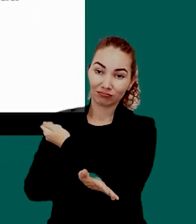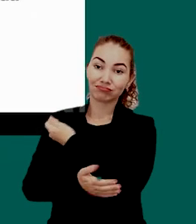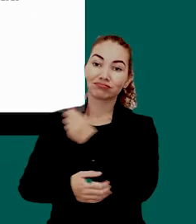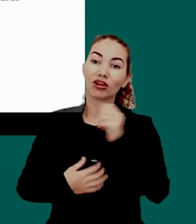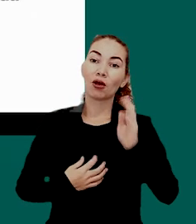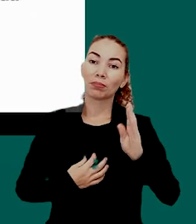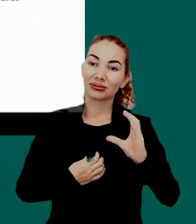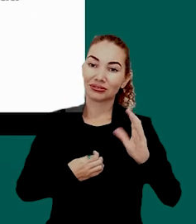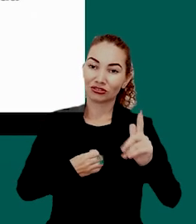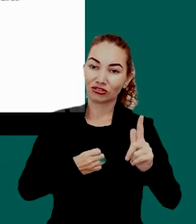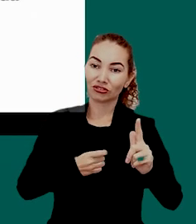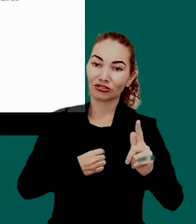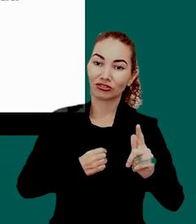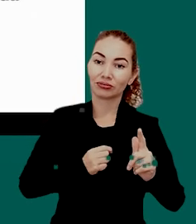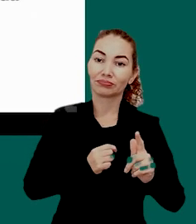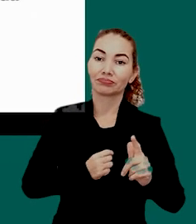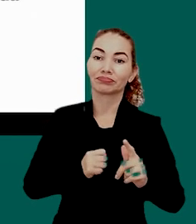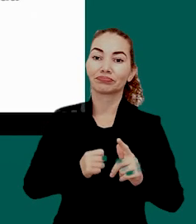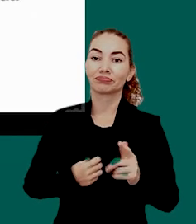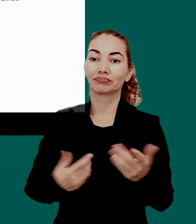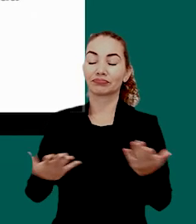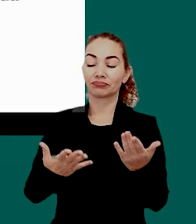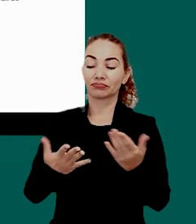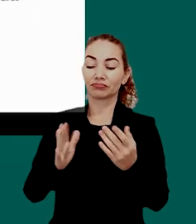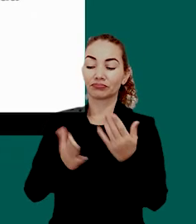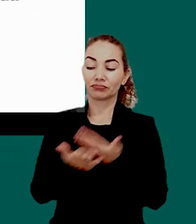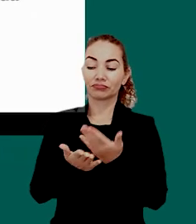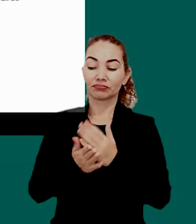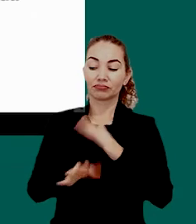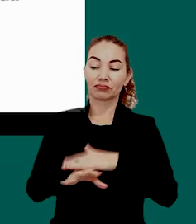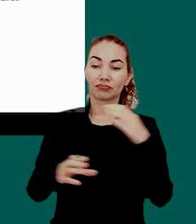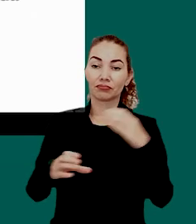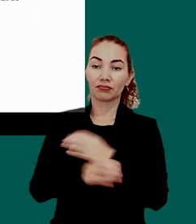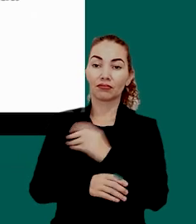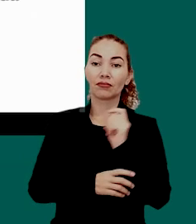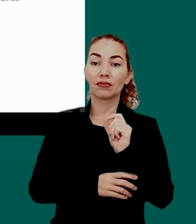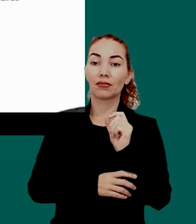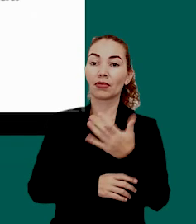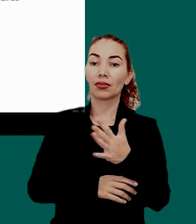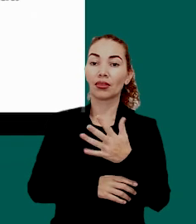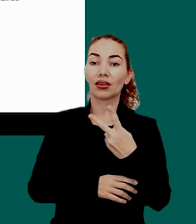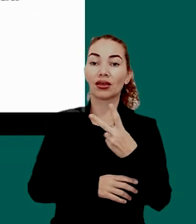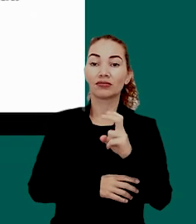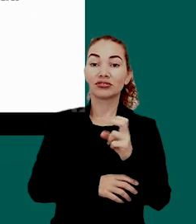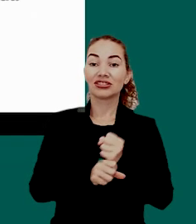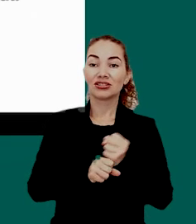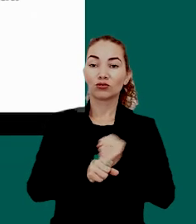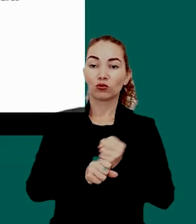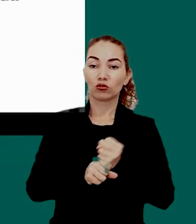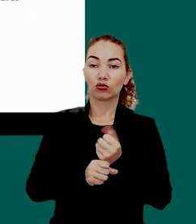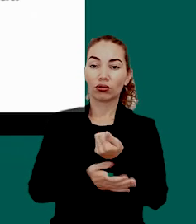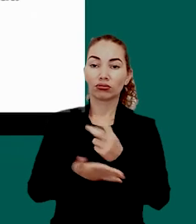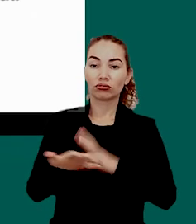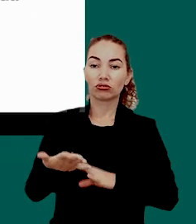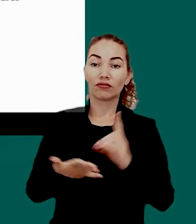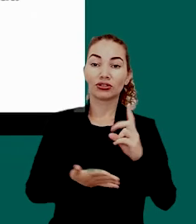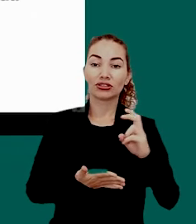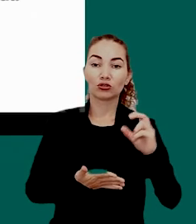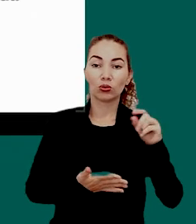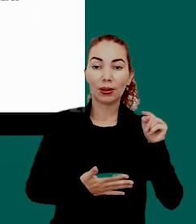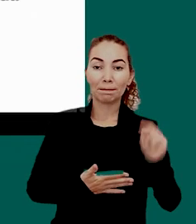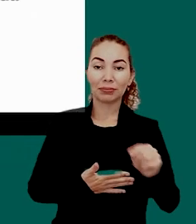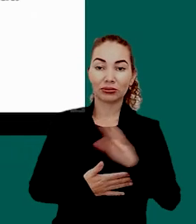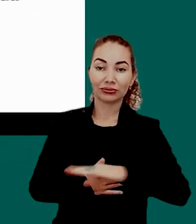com BCG. Aqui um estudo talvez mais completo, um estudo de prospectivo que durou cerca de 25 anos e analisou 150 mil crianças